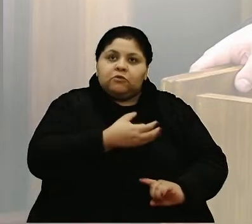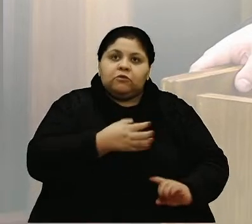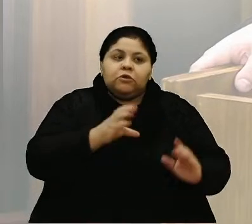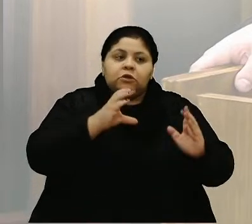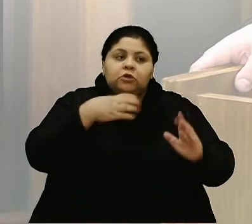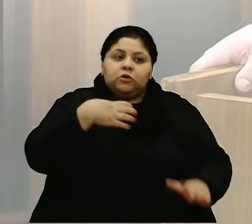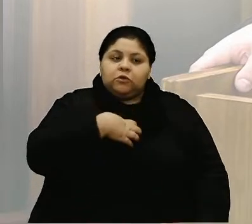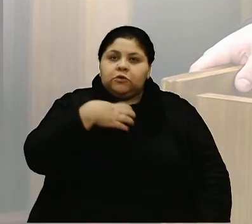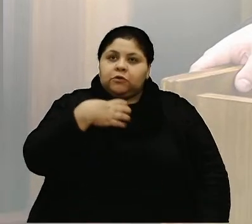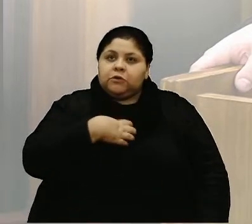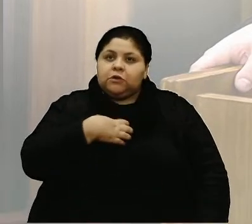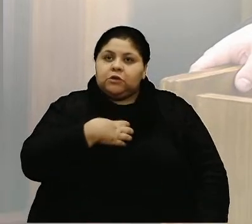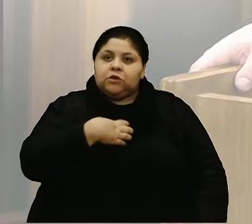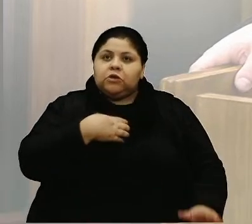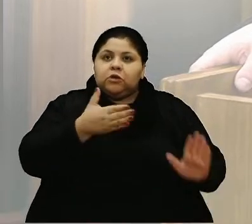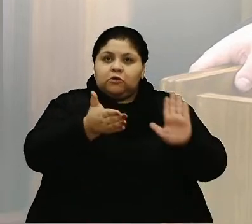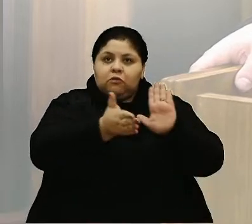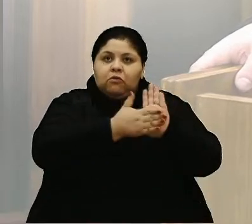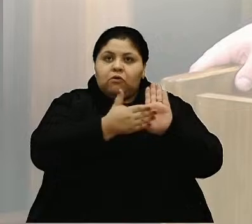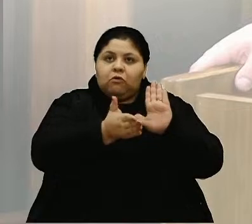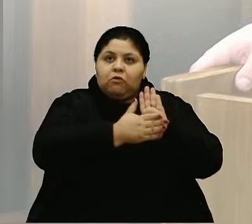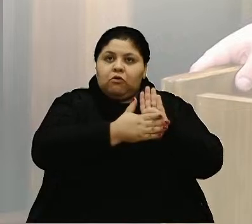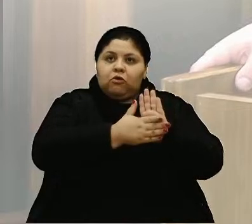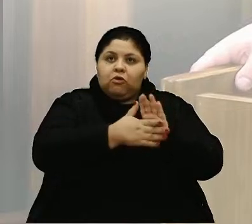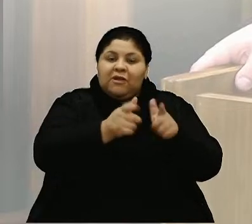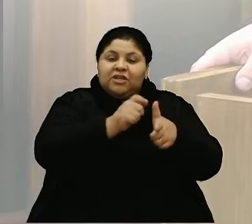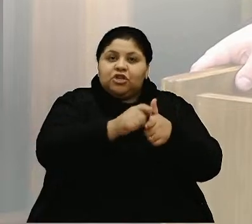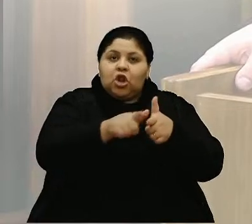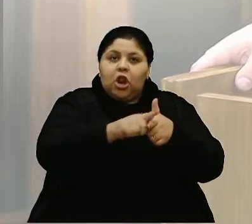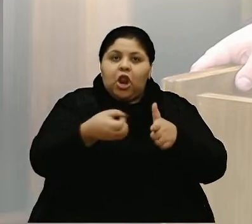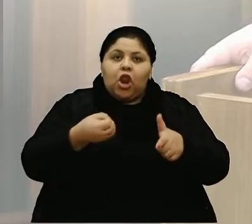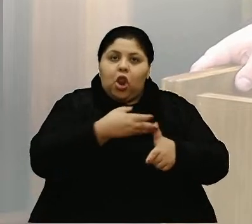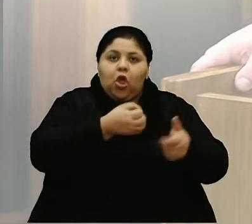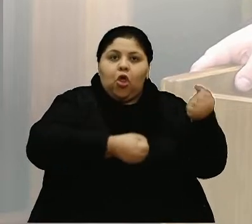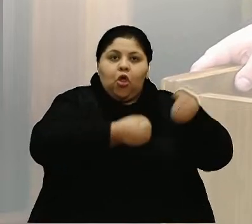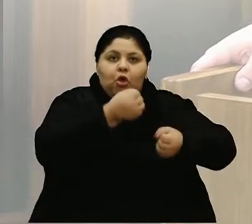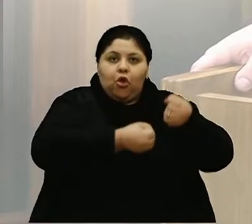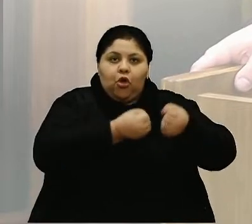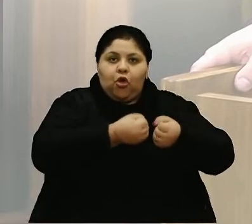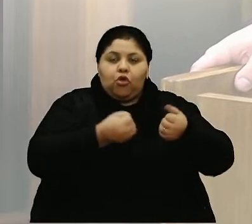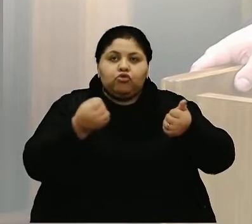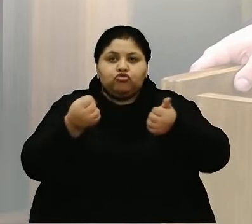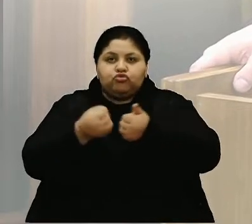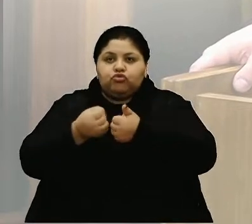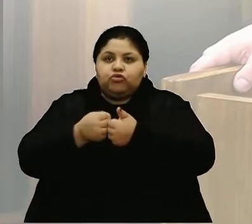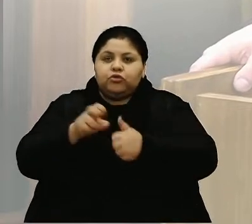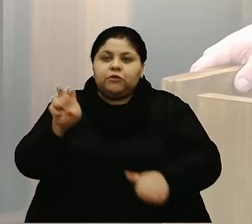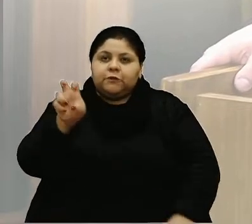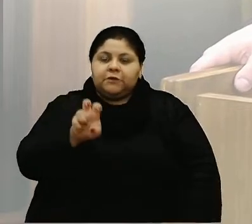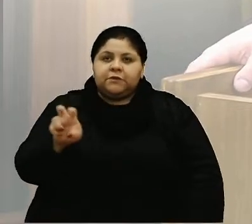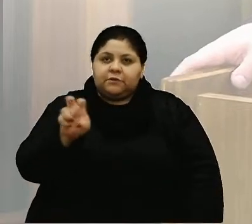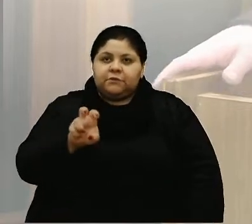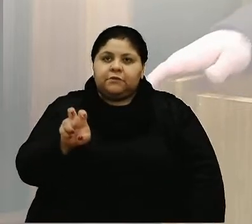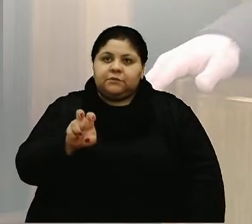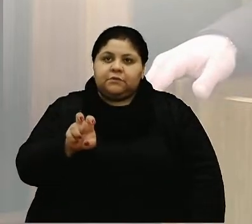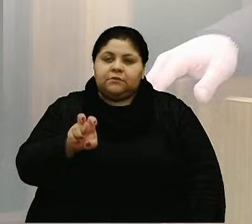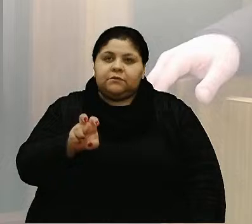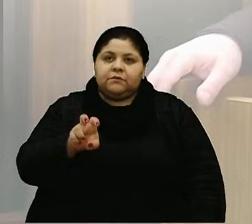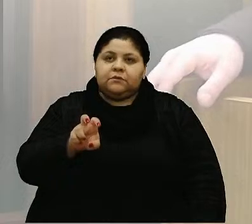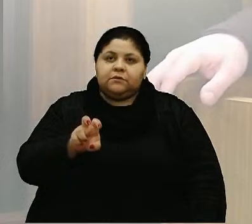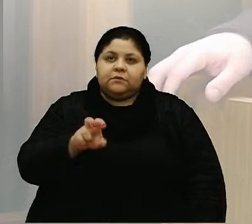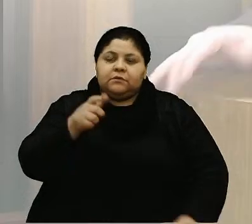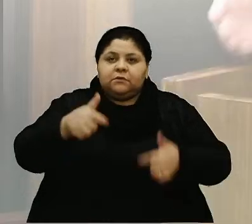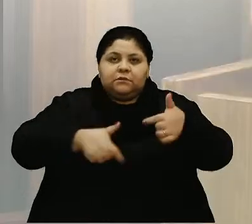uma nova proposta de locação de novos veículos, né? Através da Quinto, que é e prestação também de